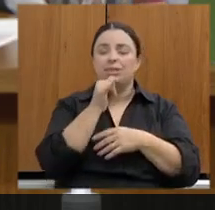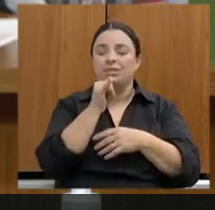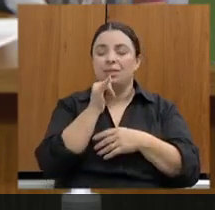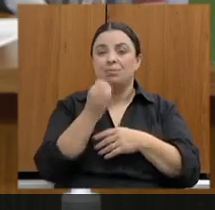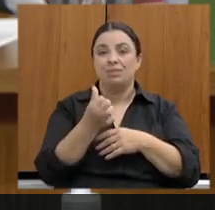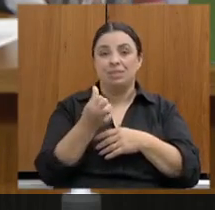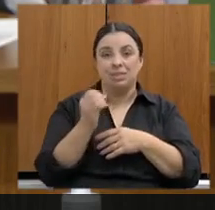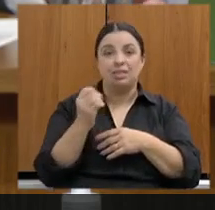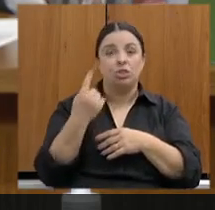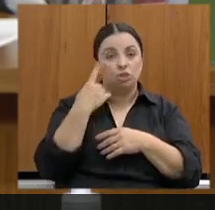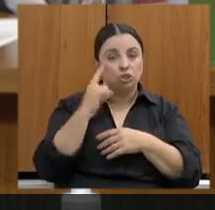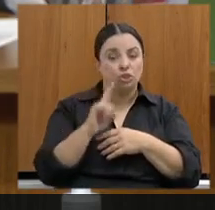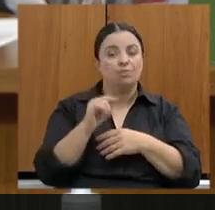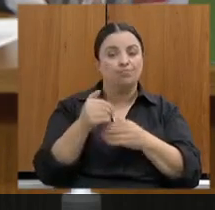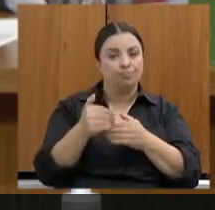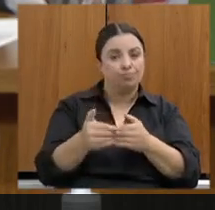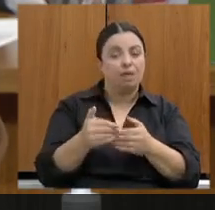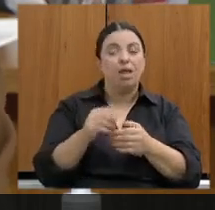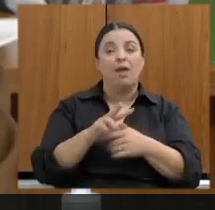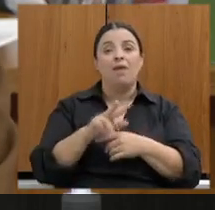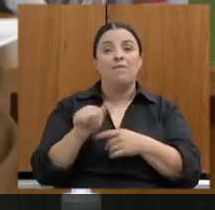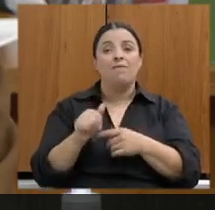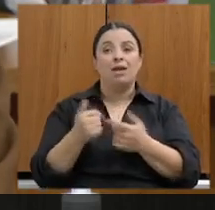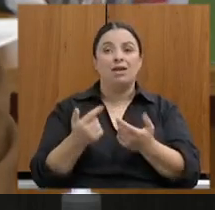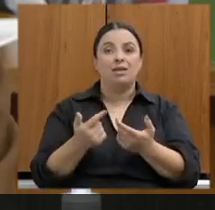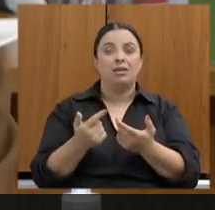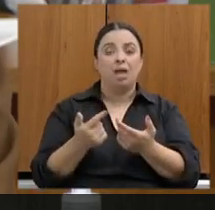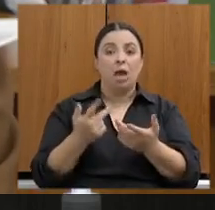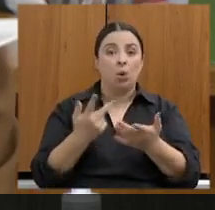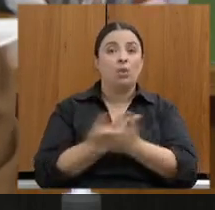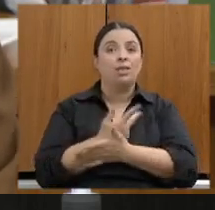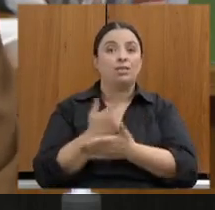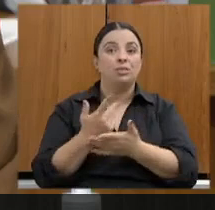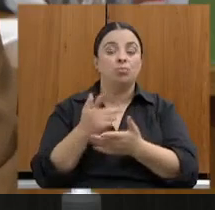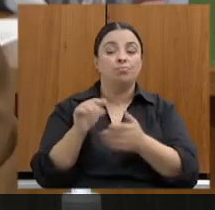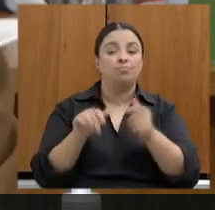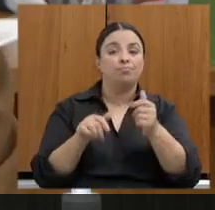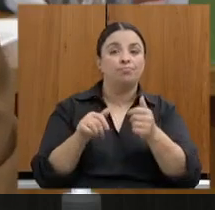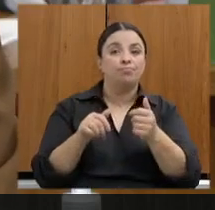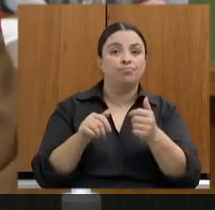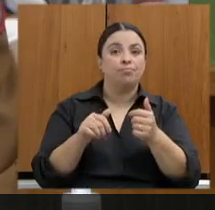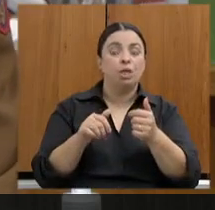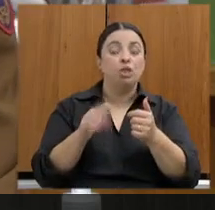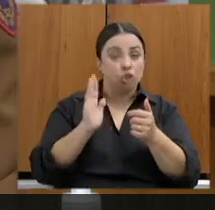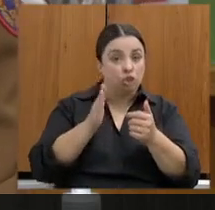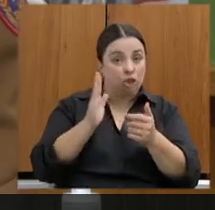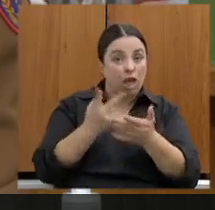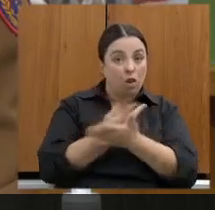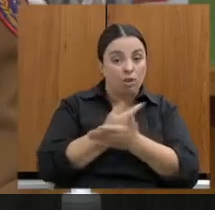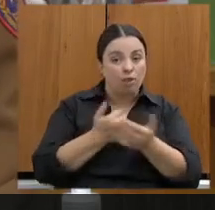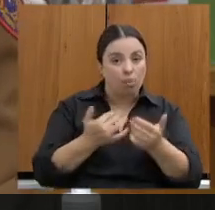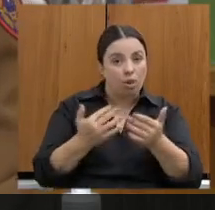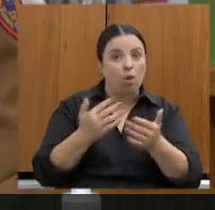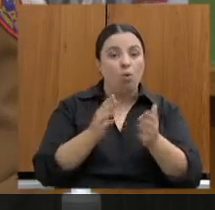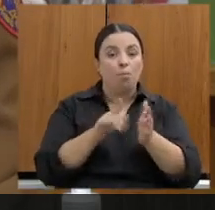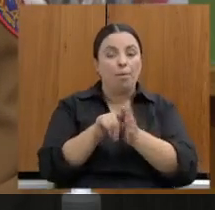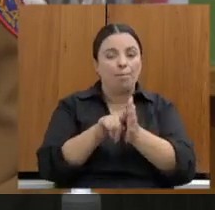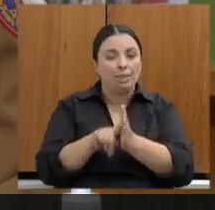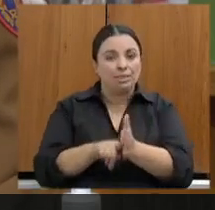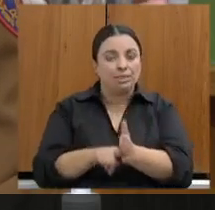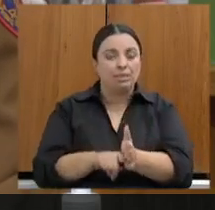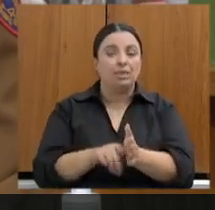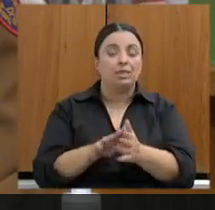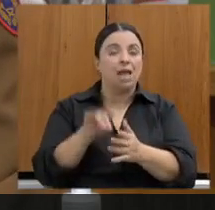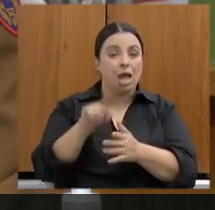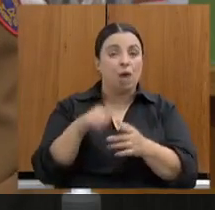estudo mas tem incomodado bastante como se eu falou o temos um dito nossa aí né o policial é superior